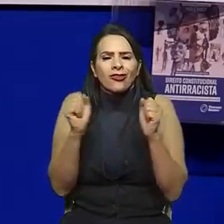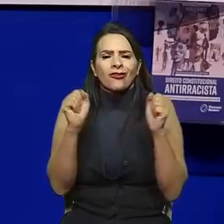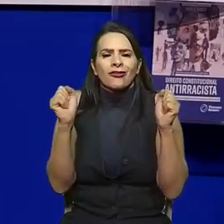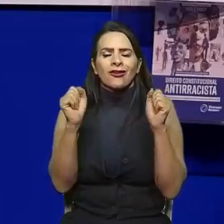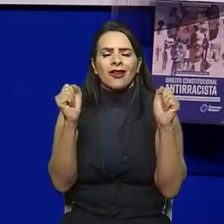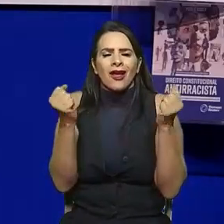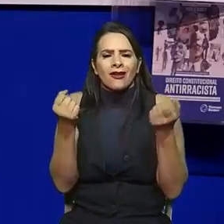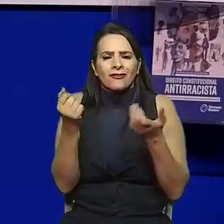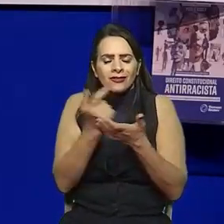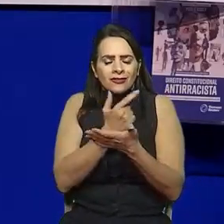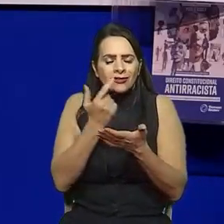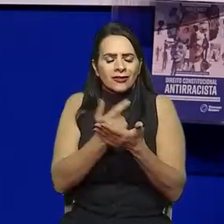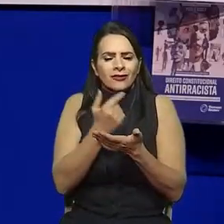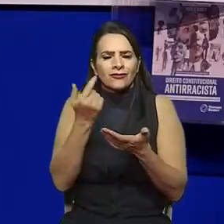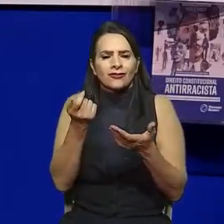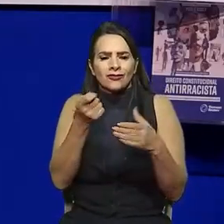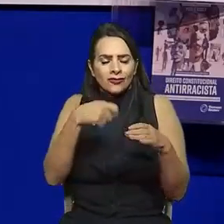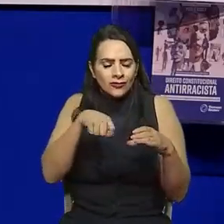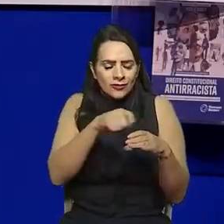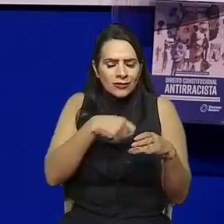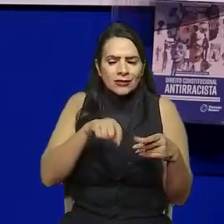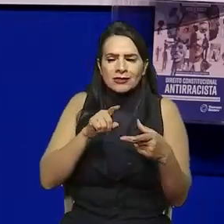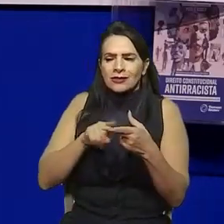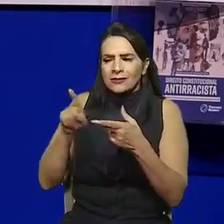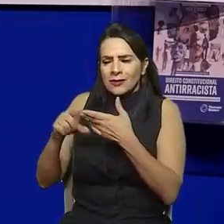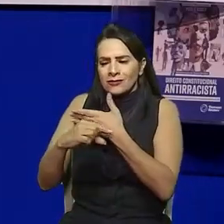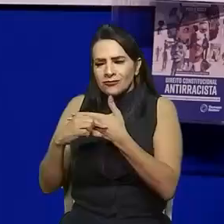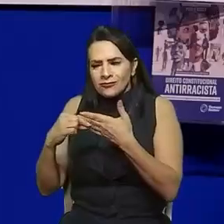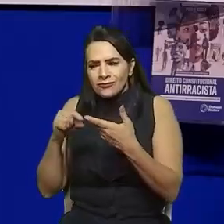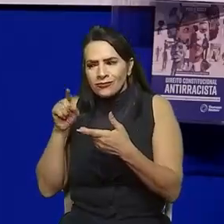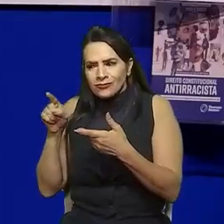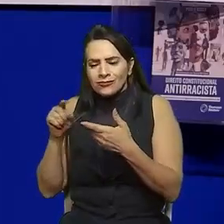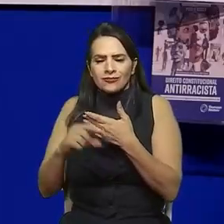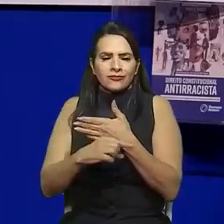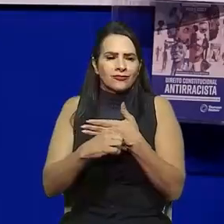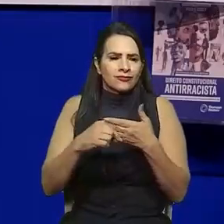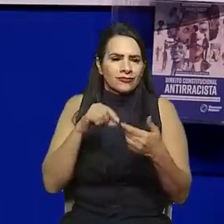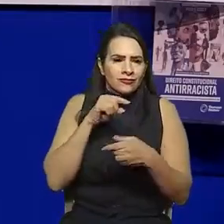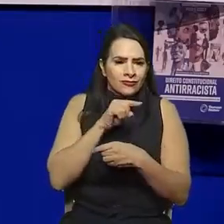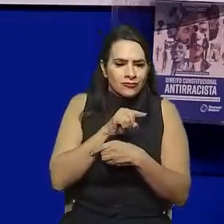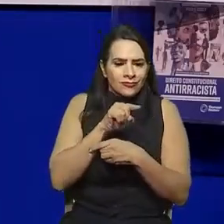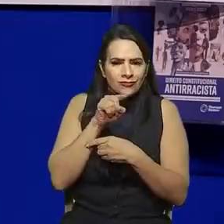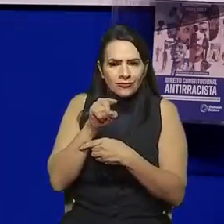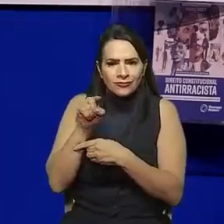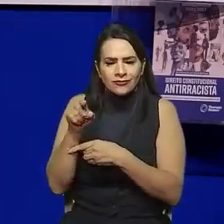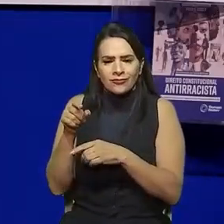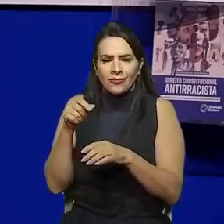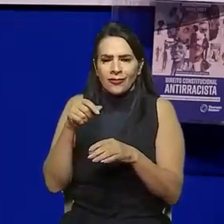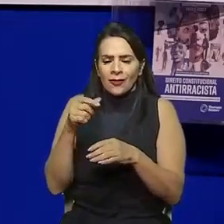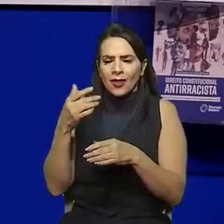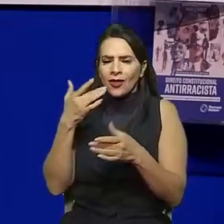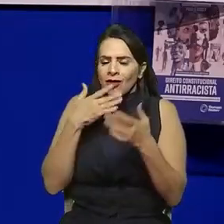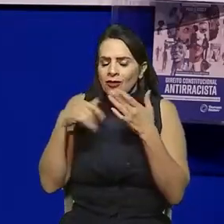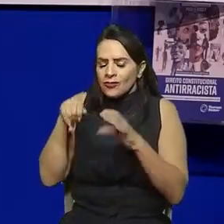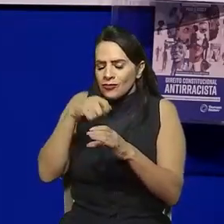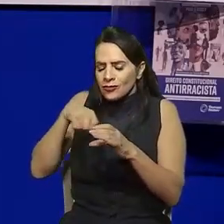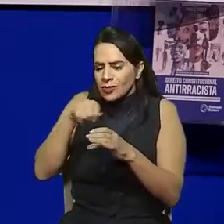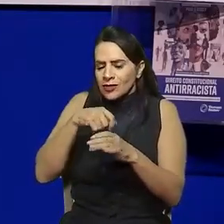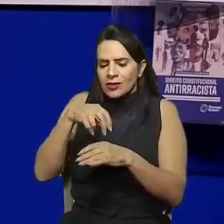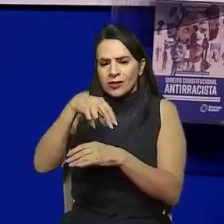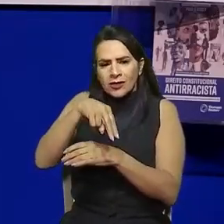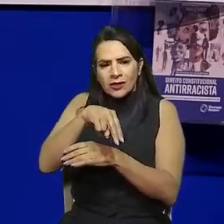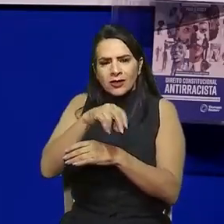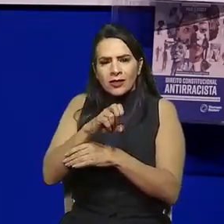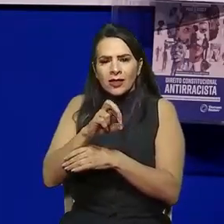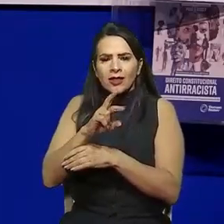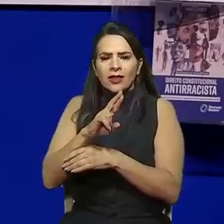de autores. Então, o livro de fulano, o livro de Neruda, a comida de Neruda, a comida